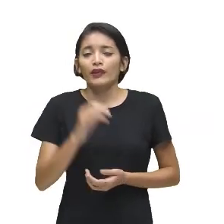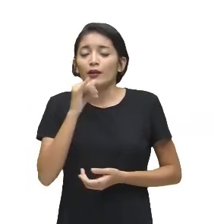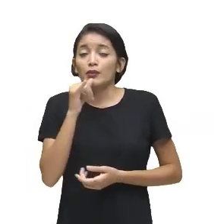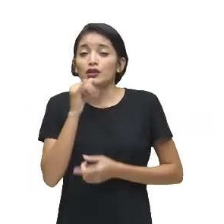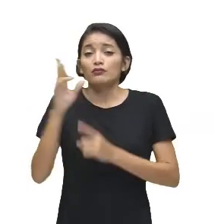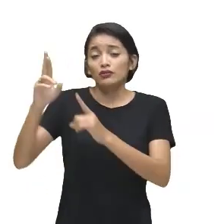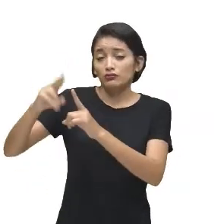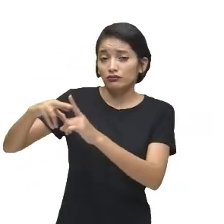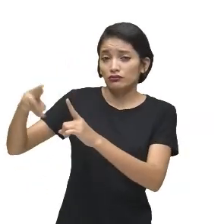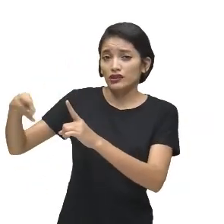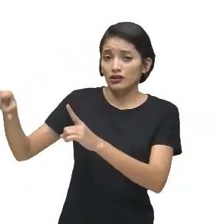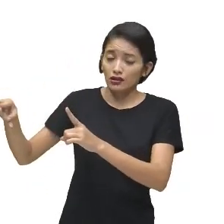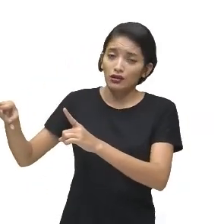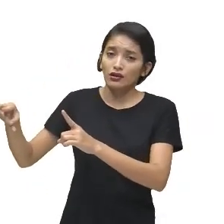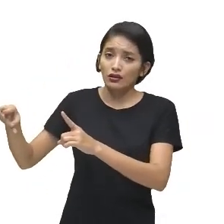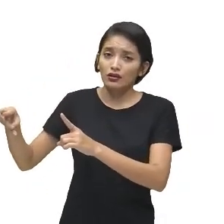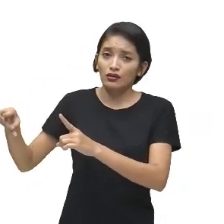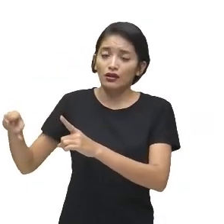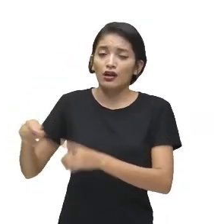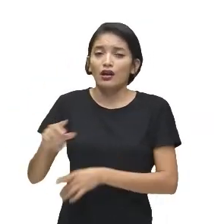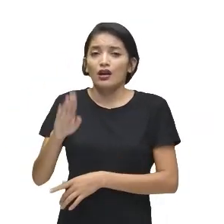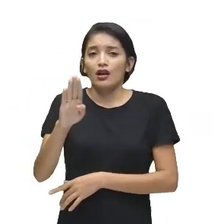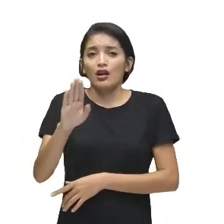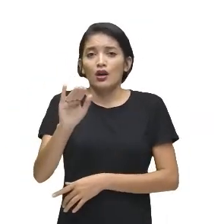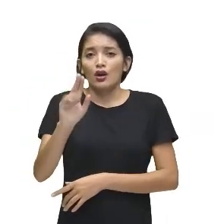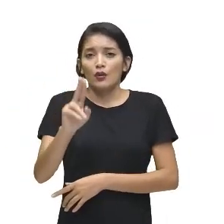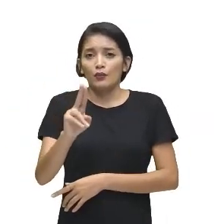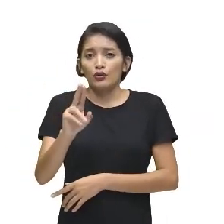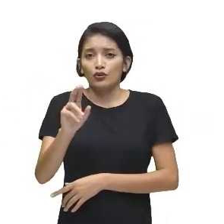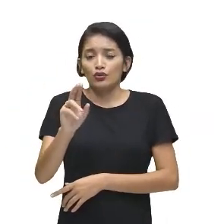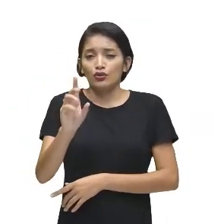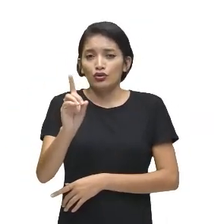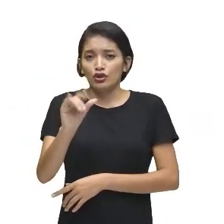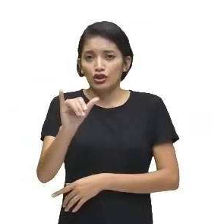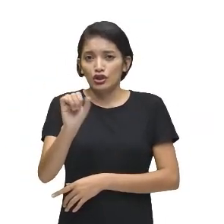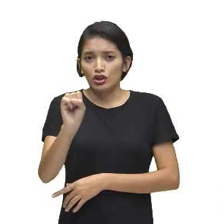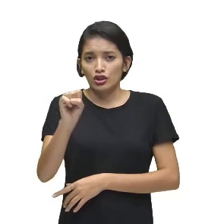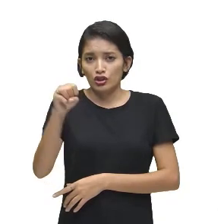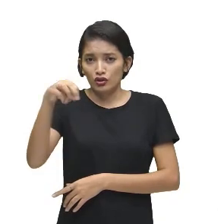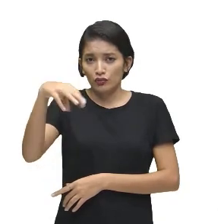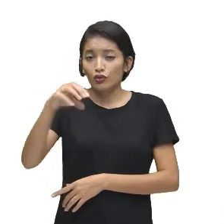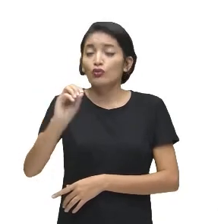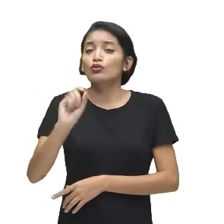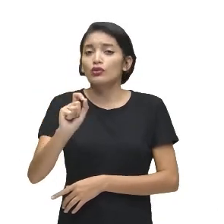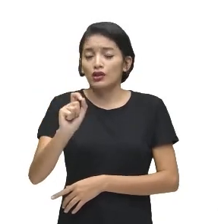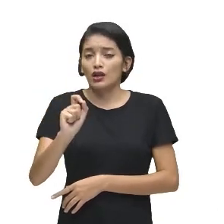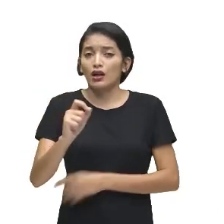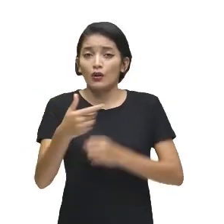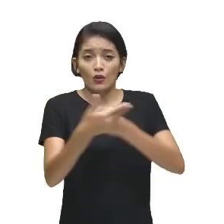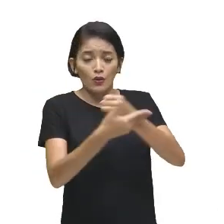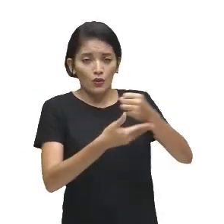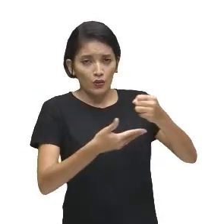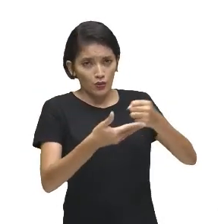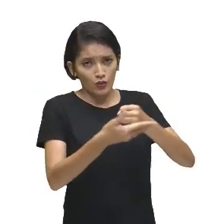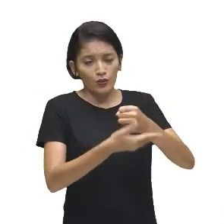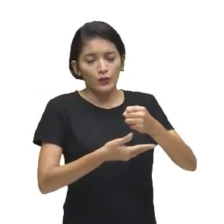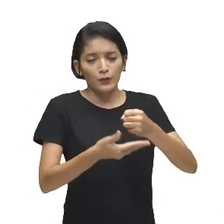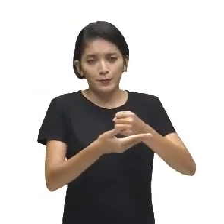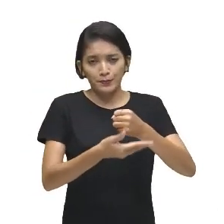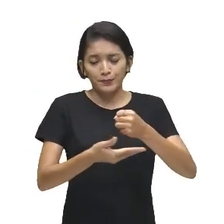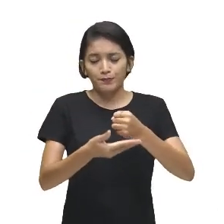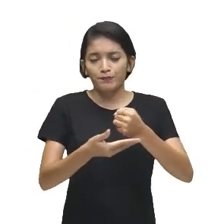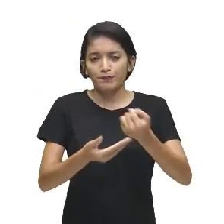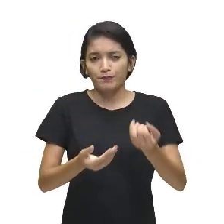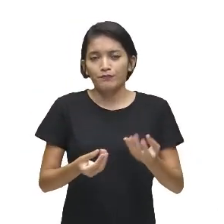são por exemplo, o budismo. O budismo já é mais baseado em cima do exemplo